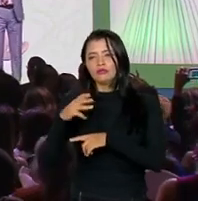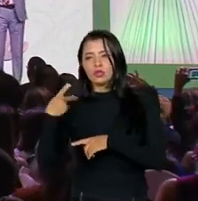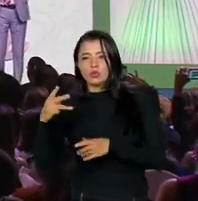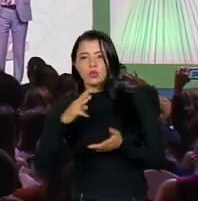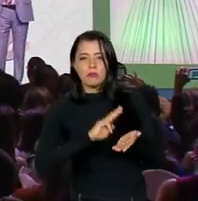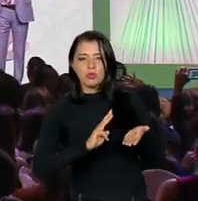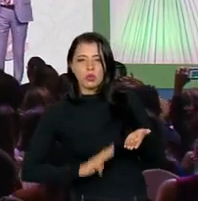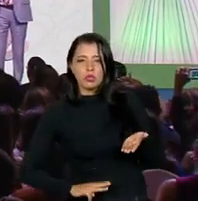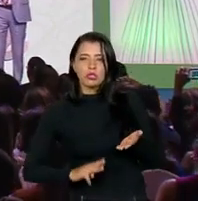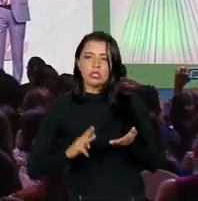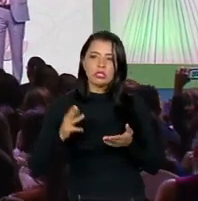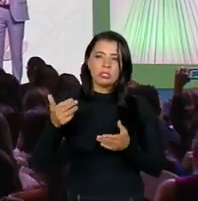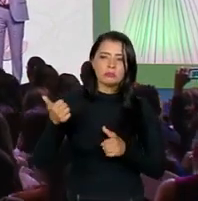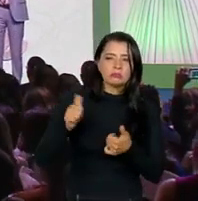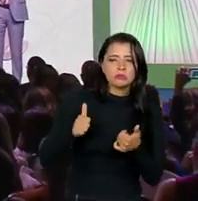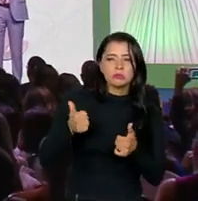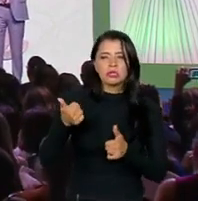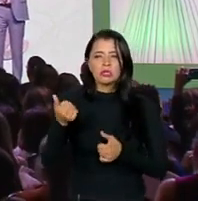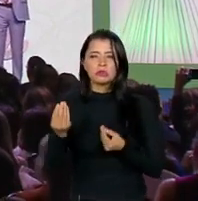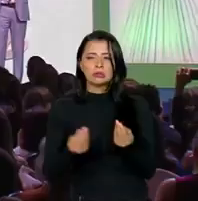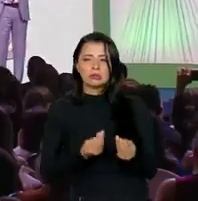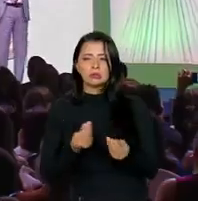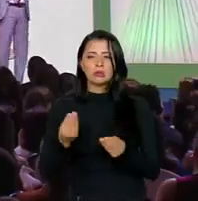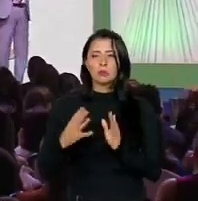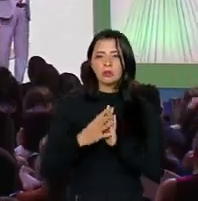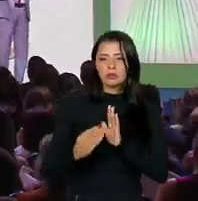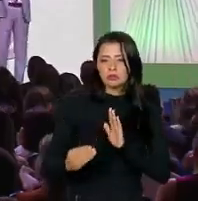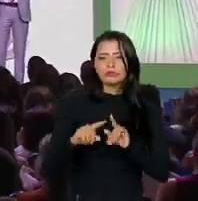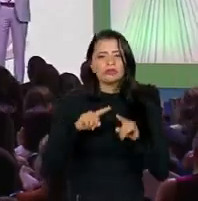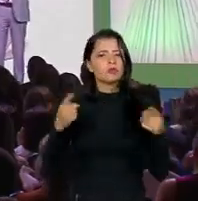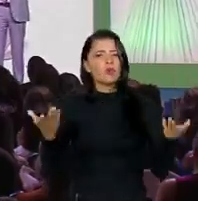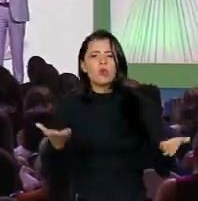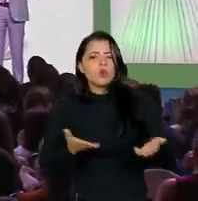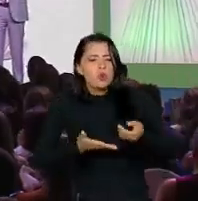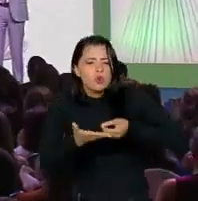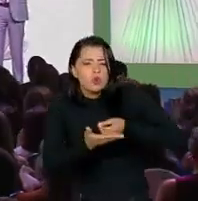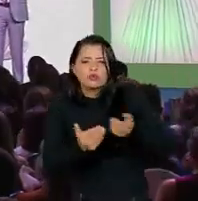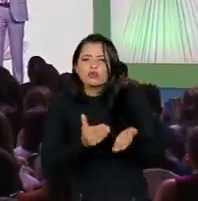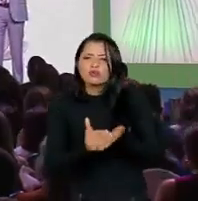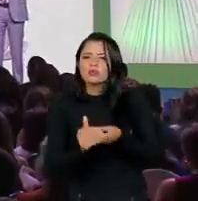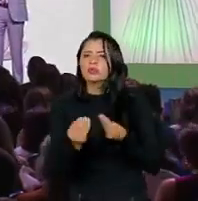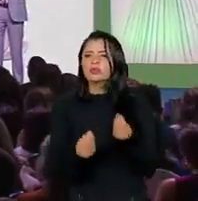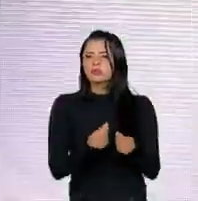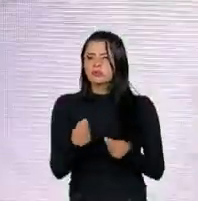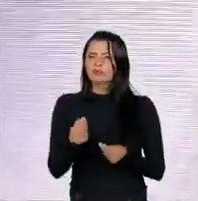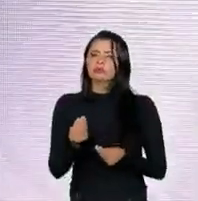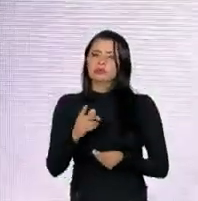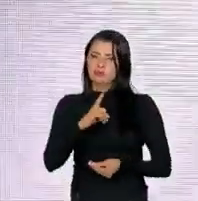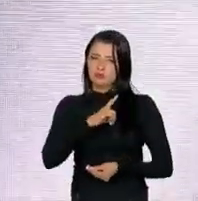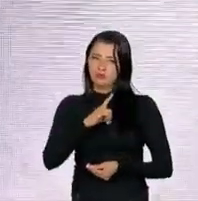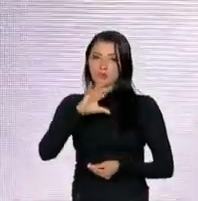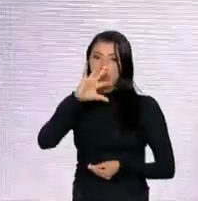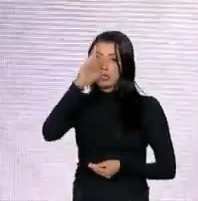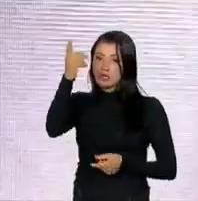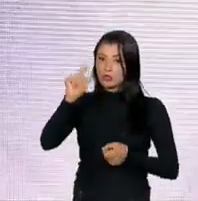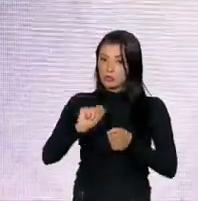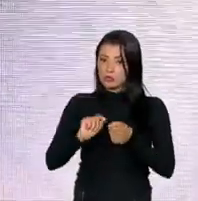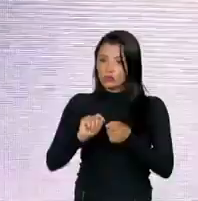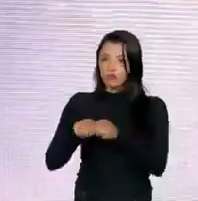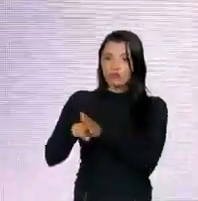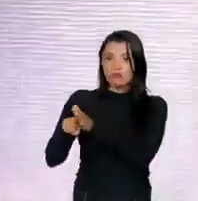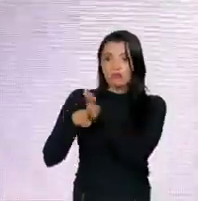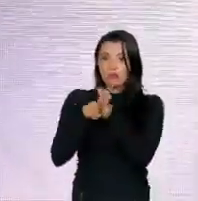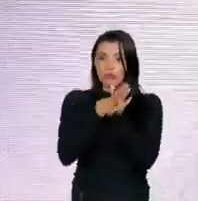padrão de avaliação. Então, a nossa decisão foi, de onde nós vamos partir? Então, houve a decisão de fazer uma